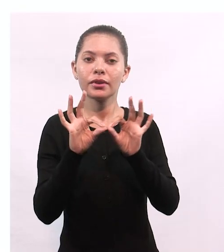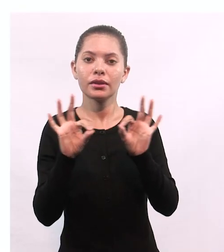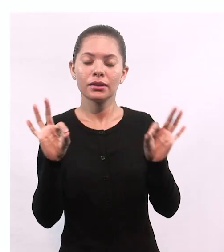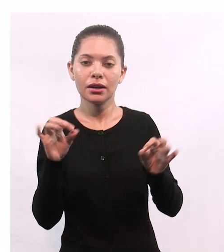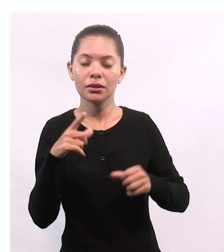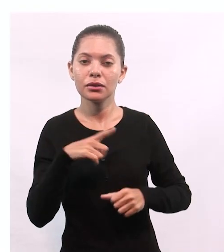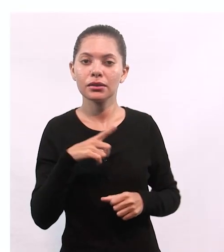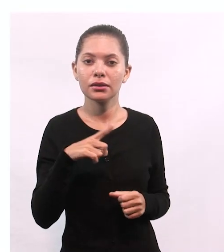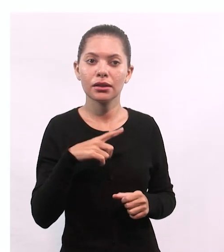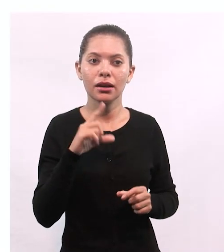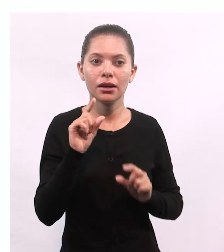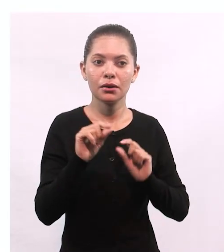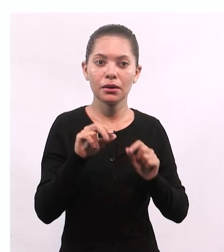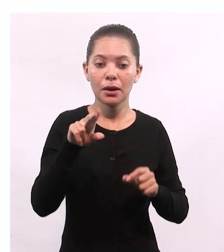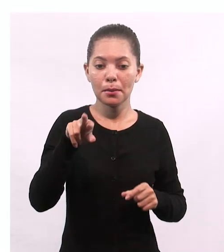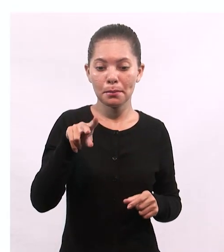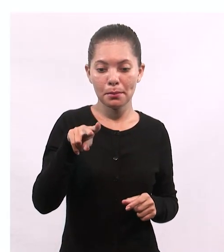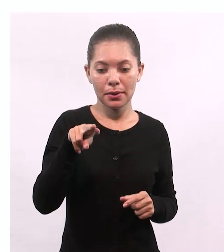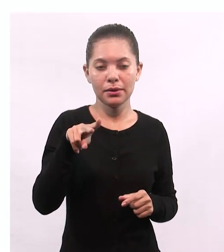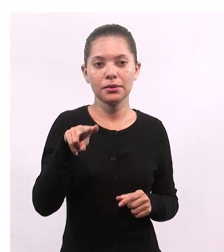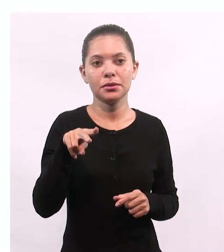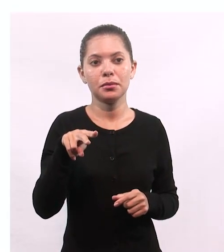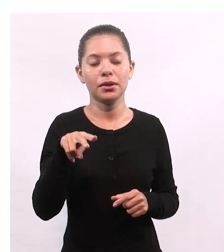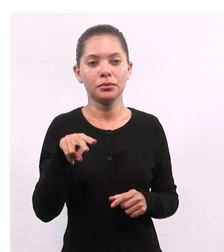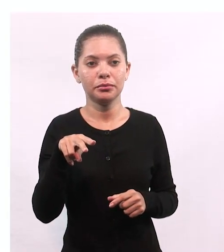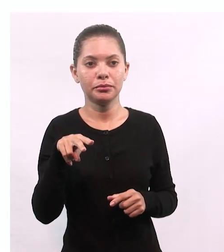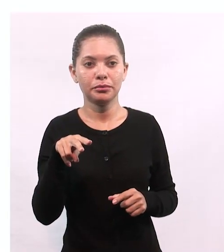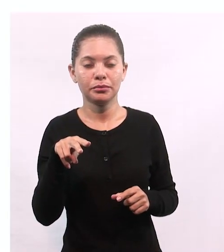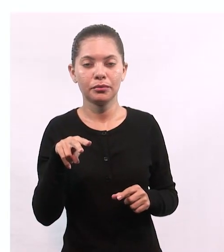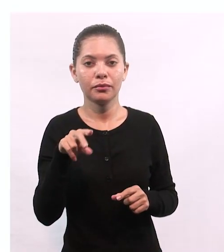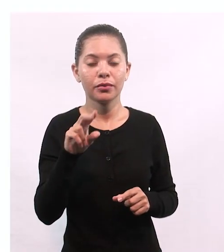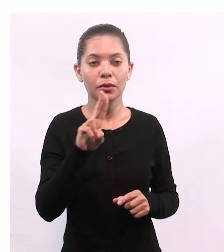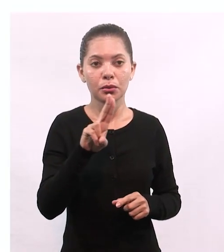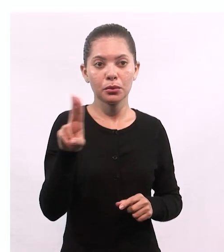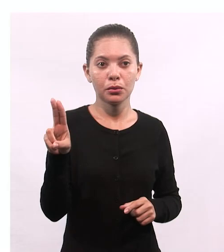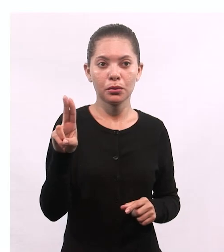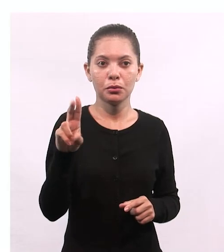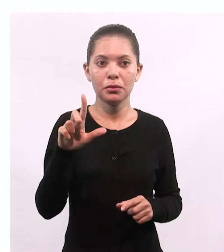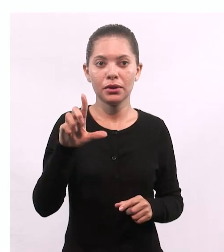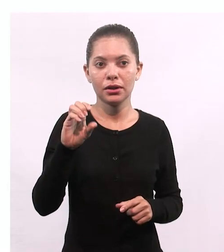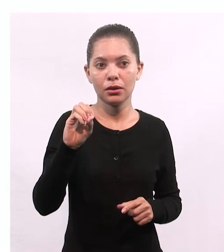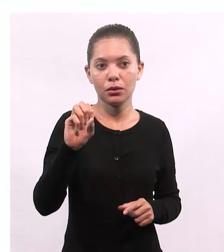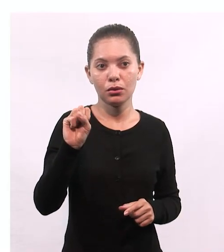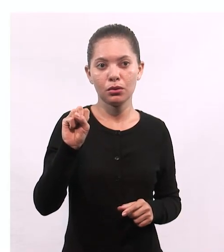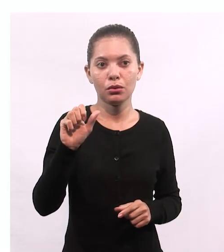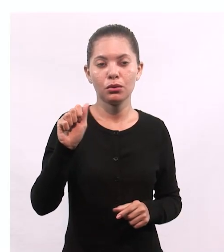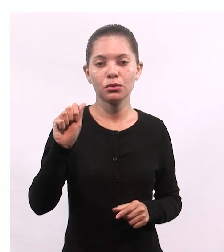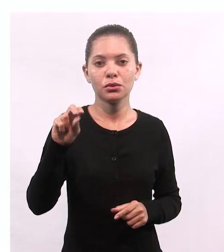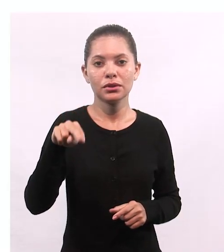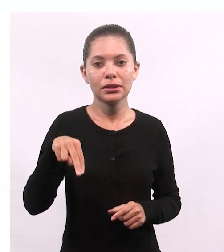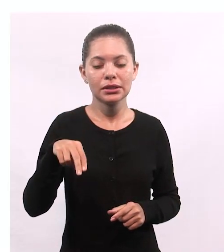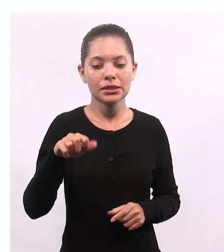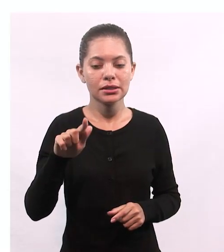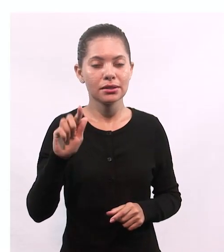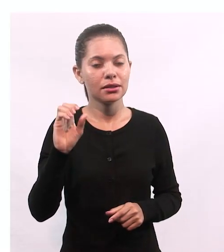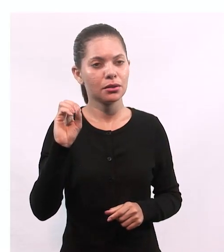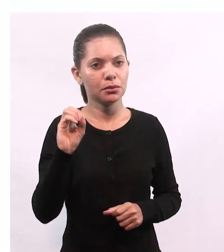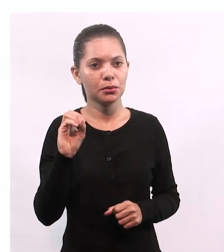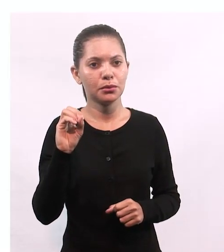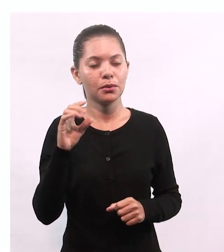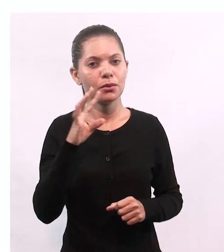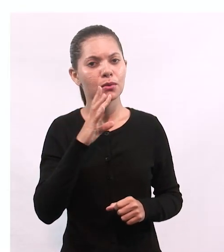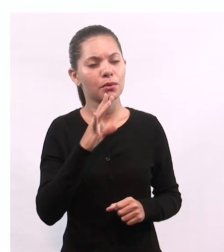se esses lados possuírem a mesma medida, a gente chama de losango. Ou